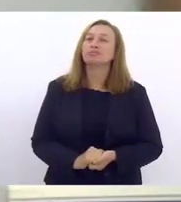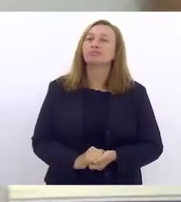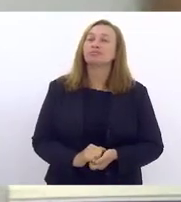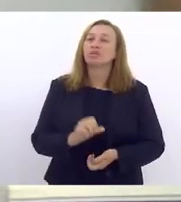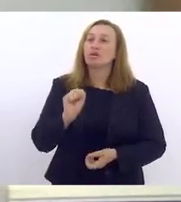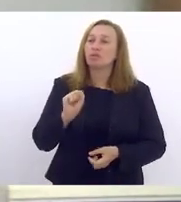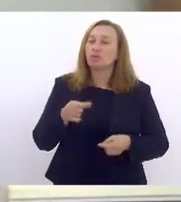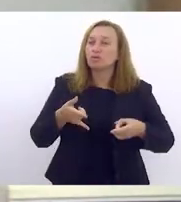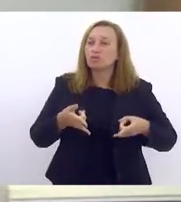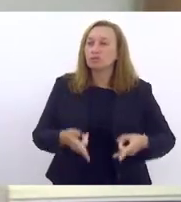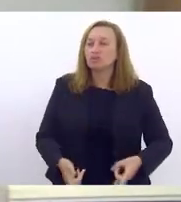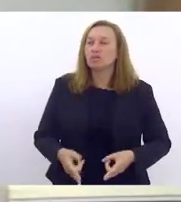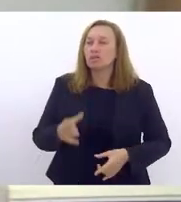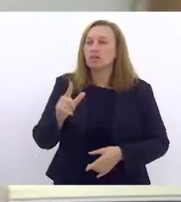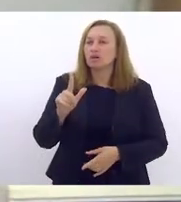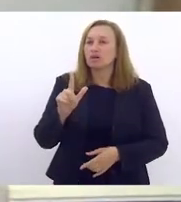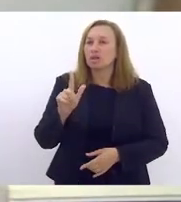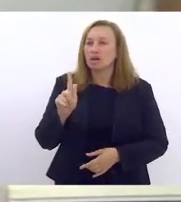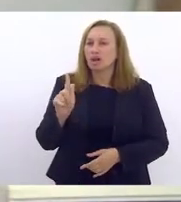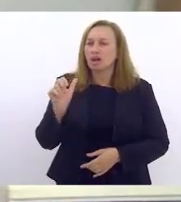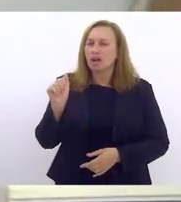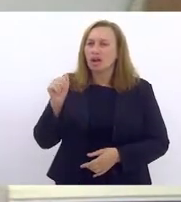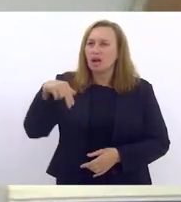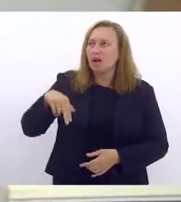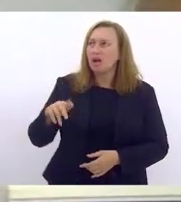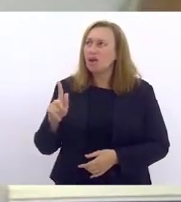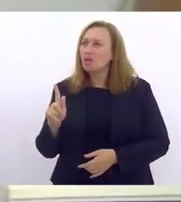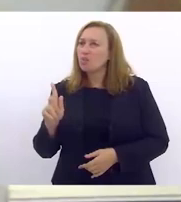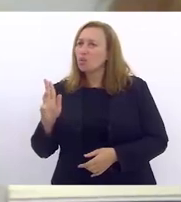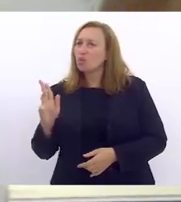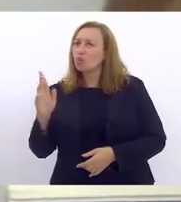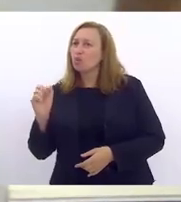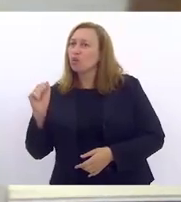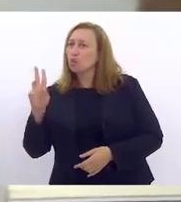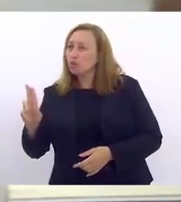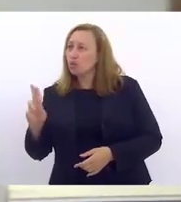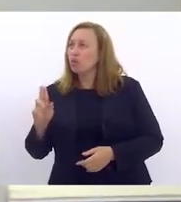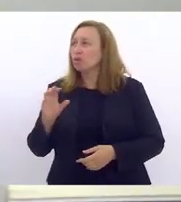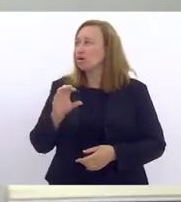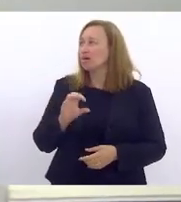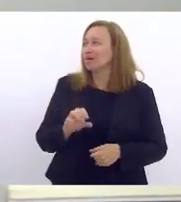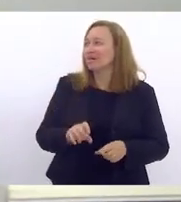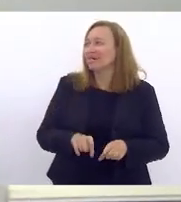8 leitos de canguru, 74 leitos obstétricos,